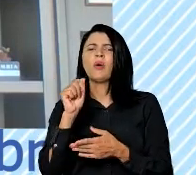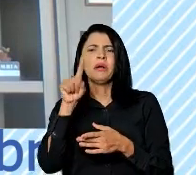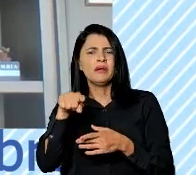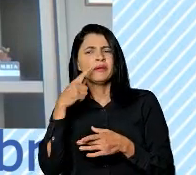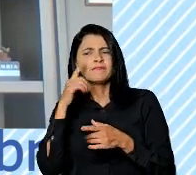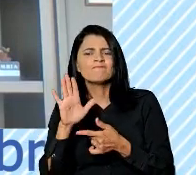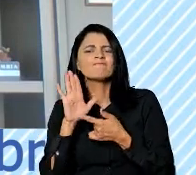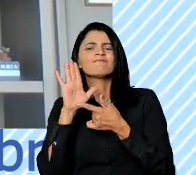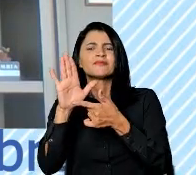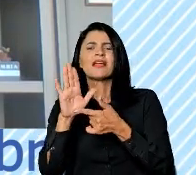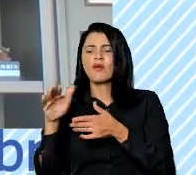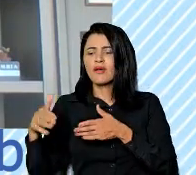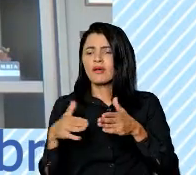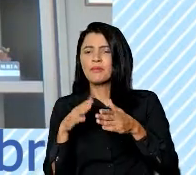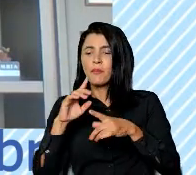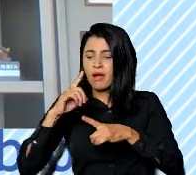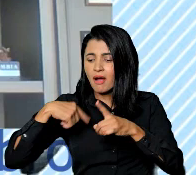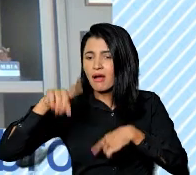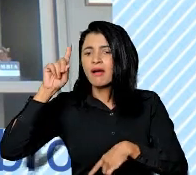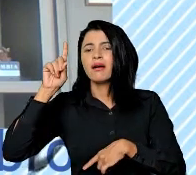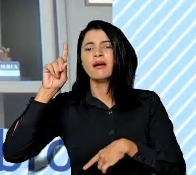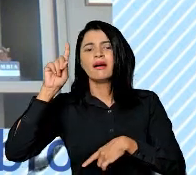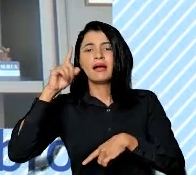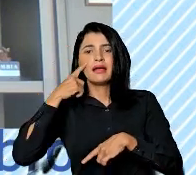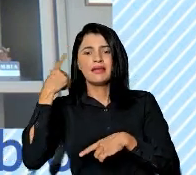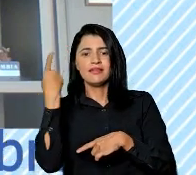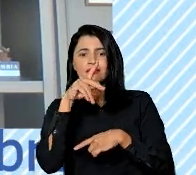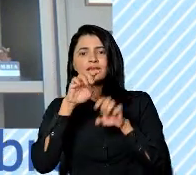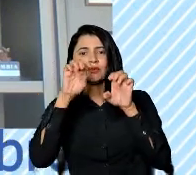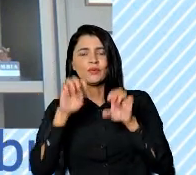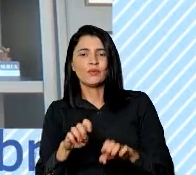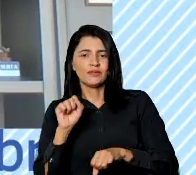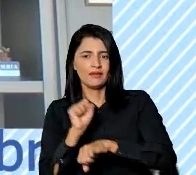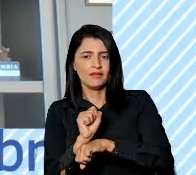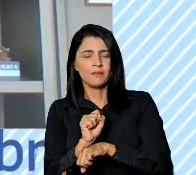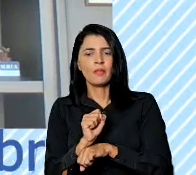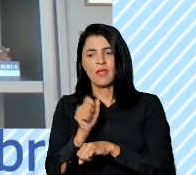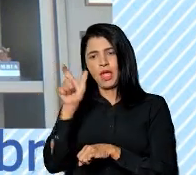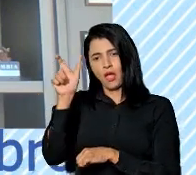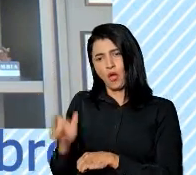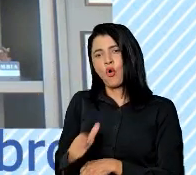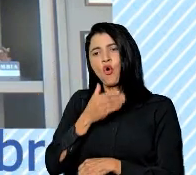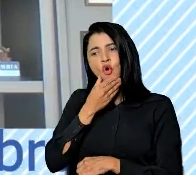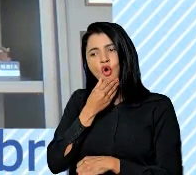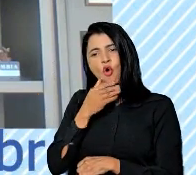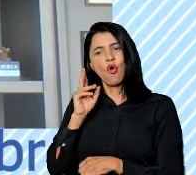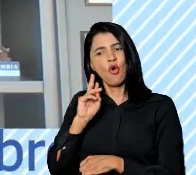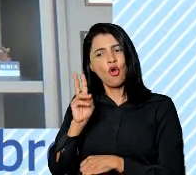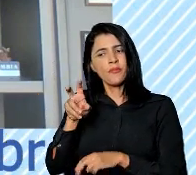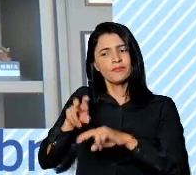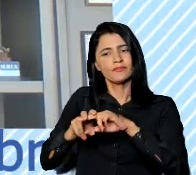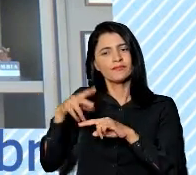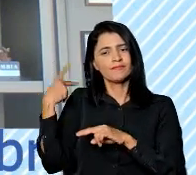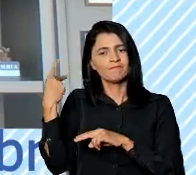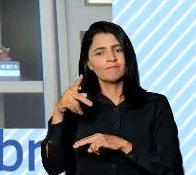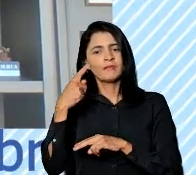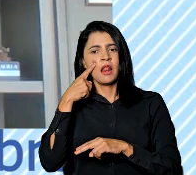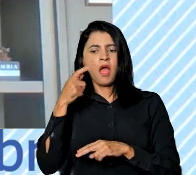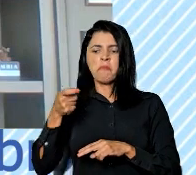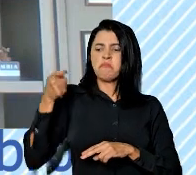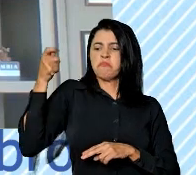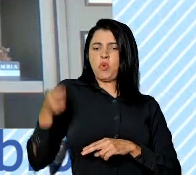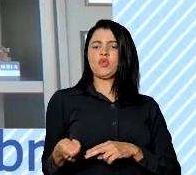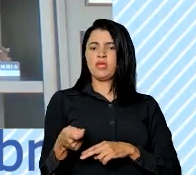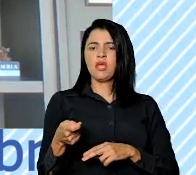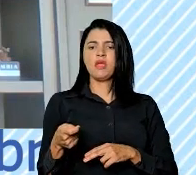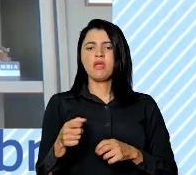para superarmos e sairmos dessa estrutura. Enquanto os homens estiverem sentados nas cadeiras dos poderes,